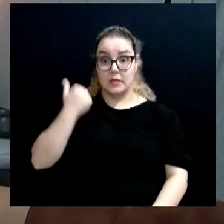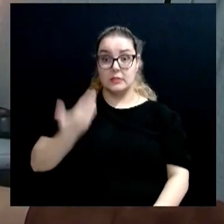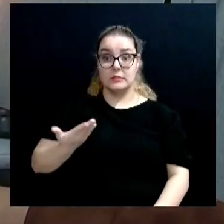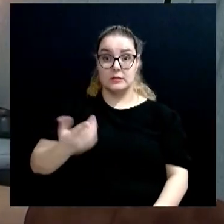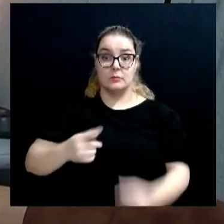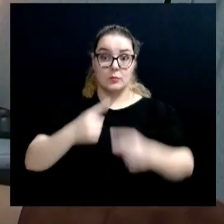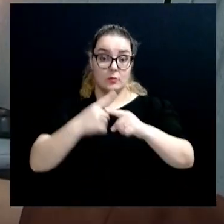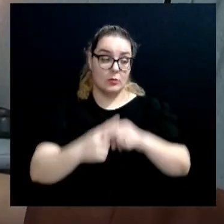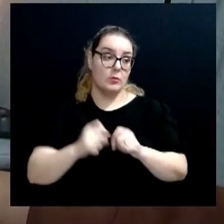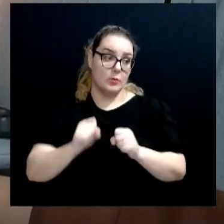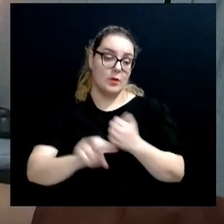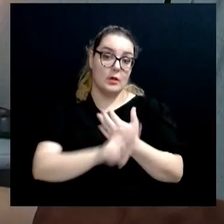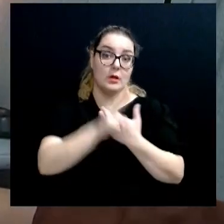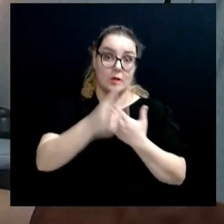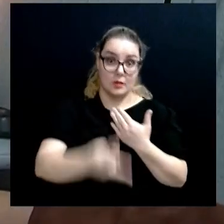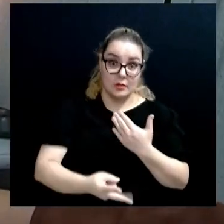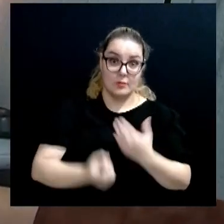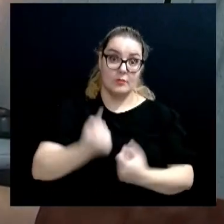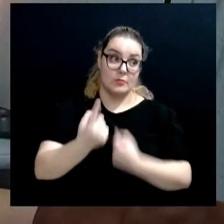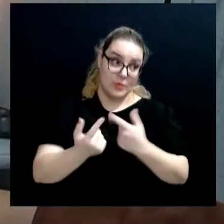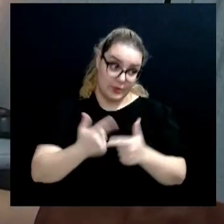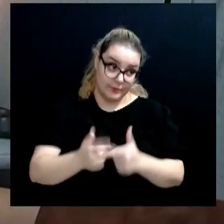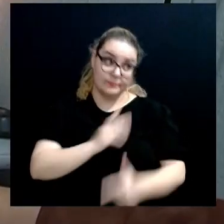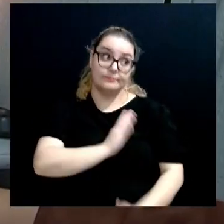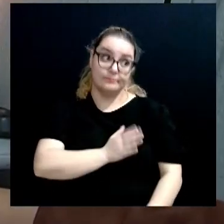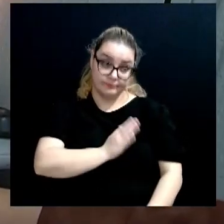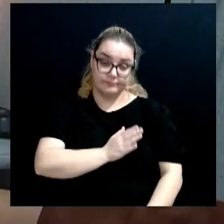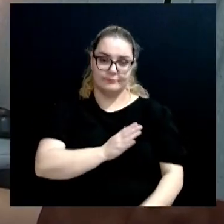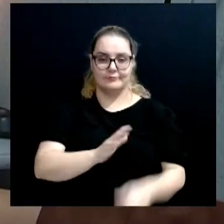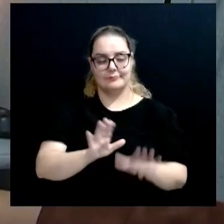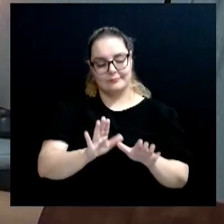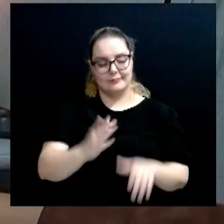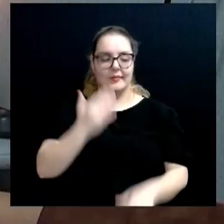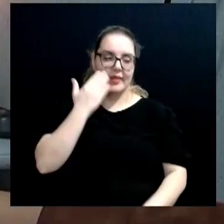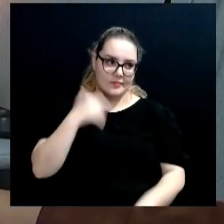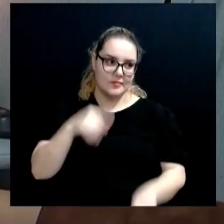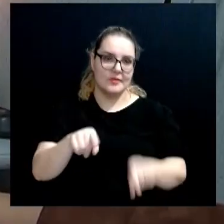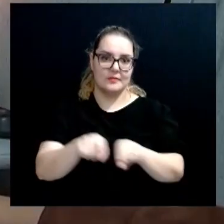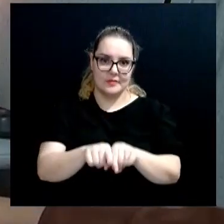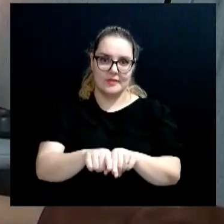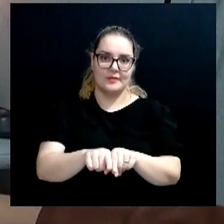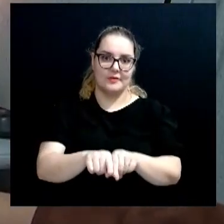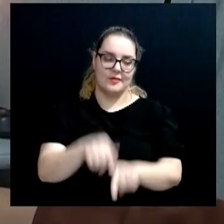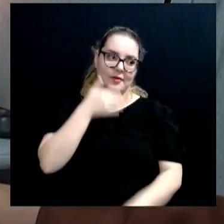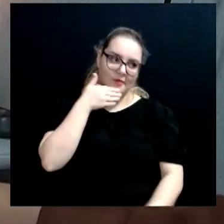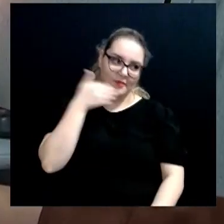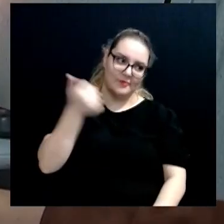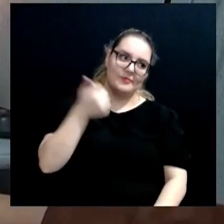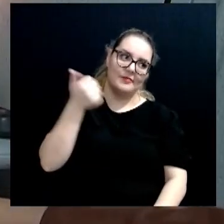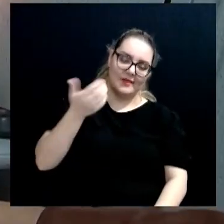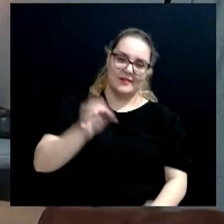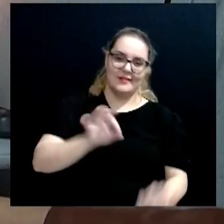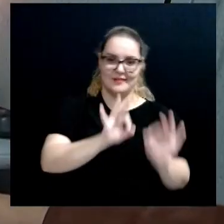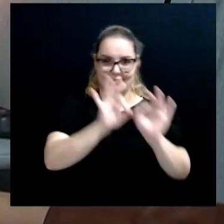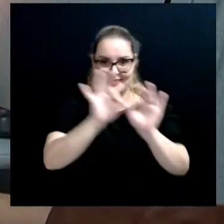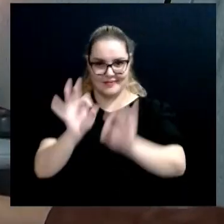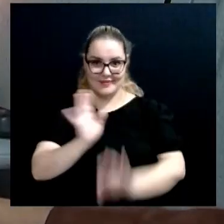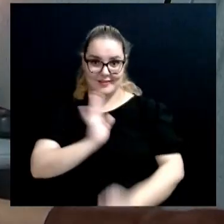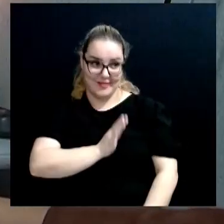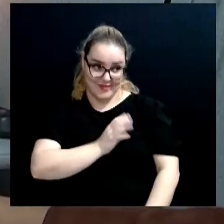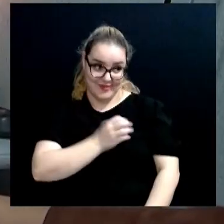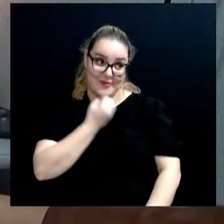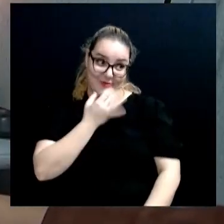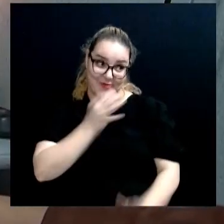causar algum problema no coração, mas sabemos que é infinitamente melhor assistir a partida e o coração fica muito mais feliz,